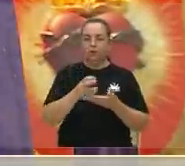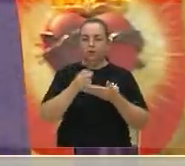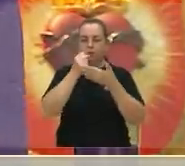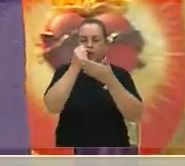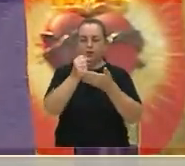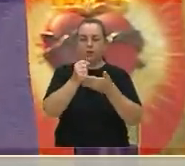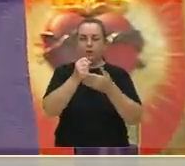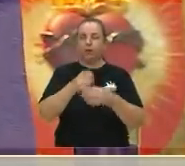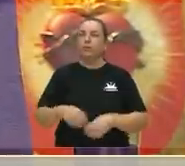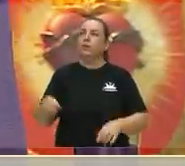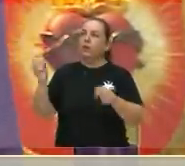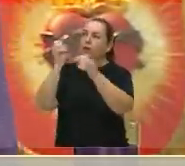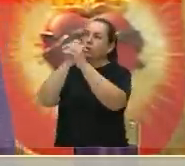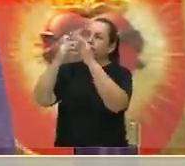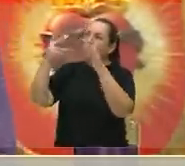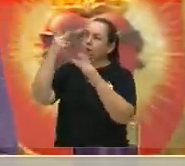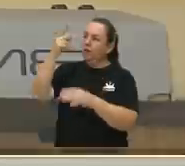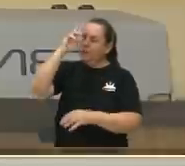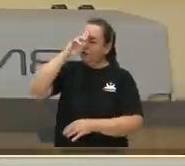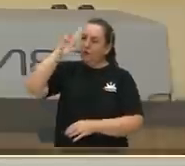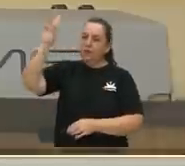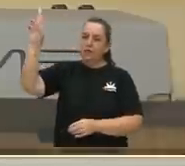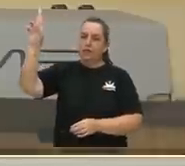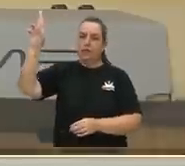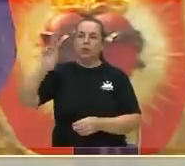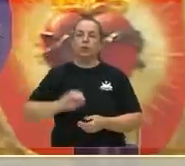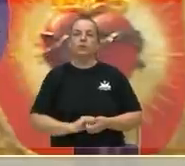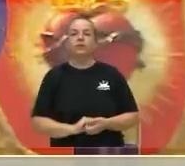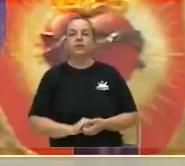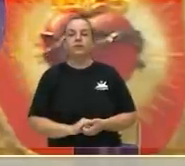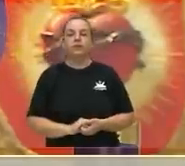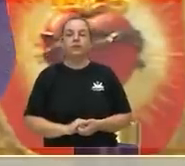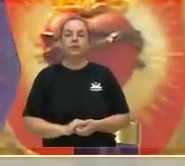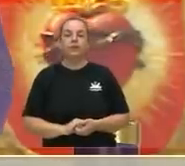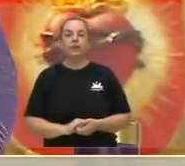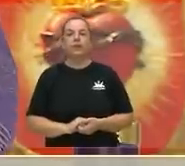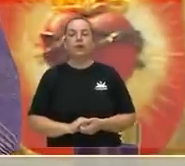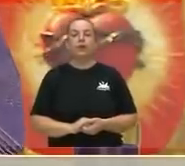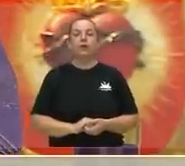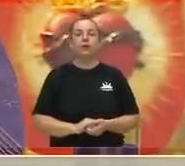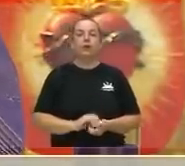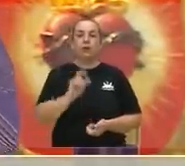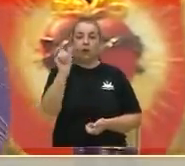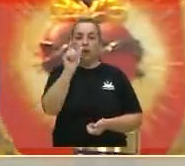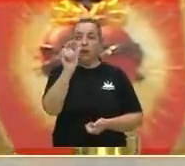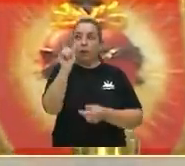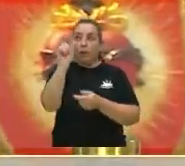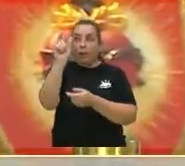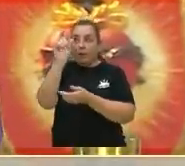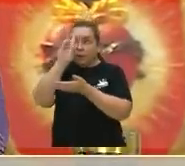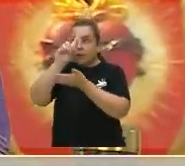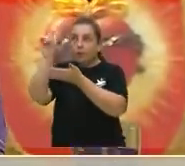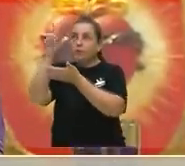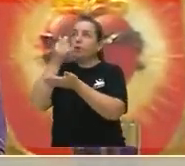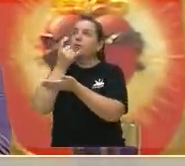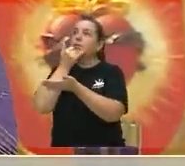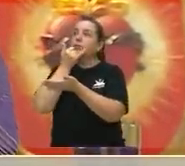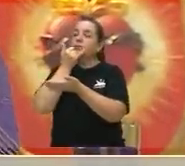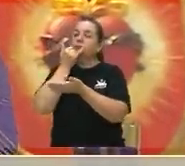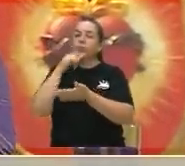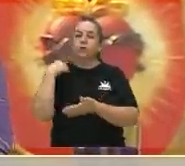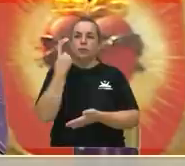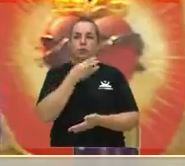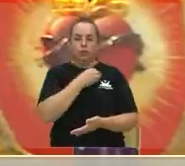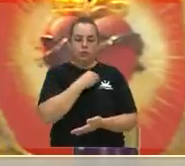da salvação glória a vós senhor o que a palavra de deus me